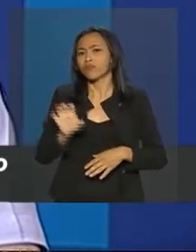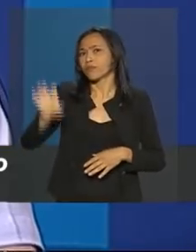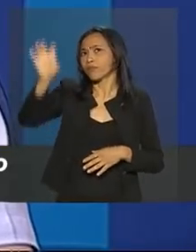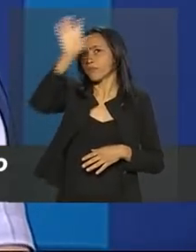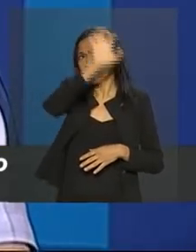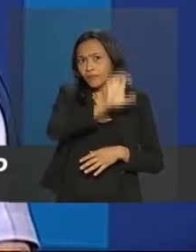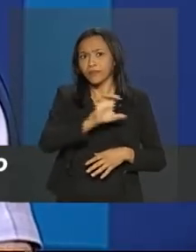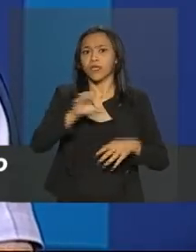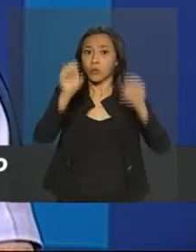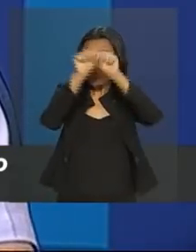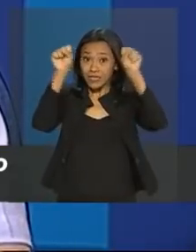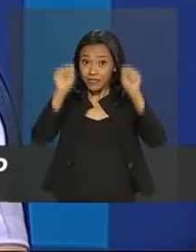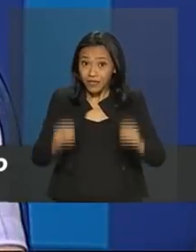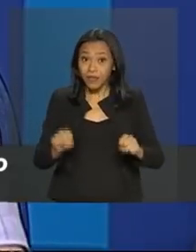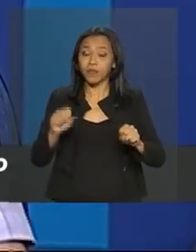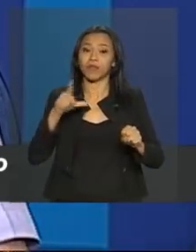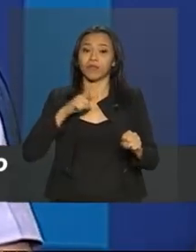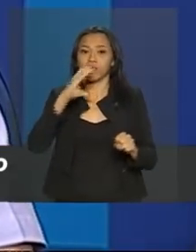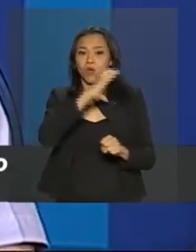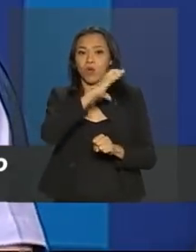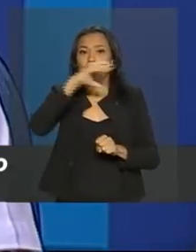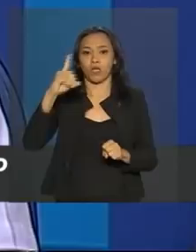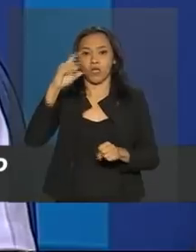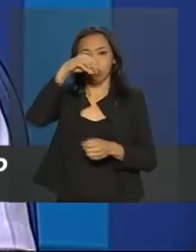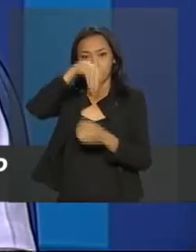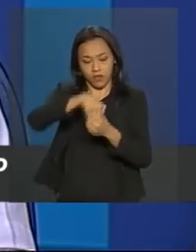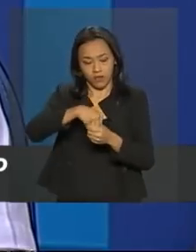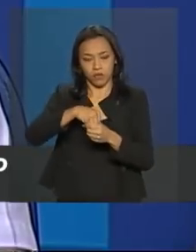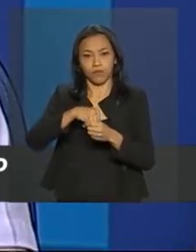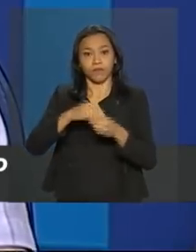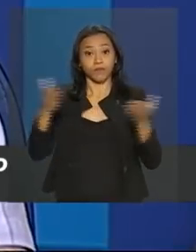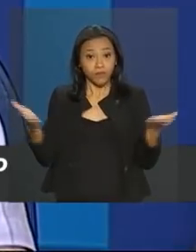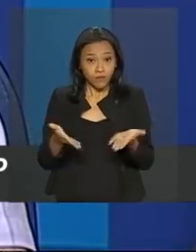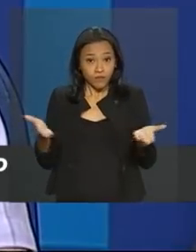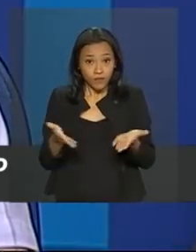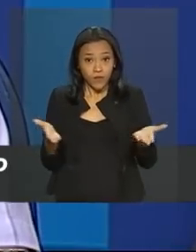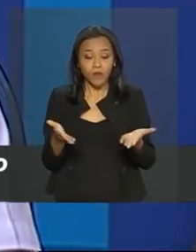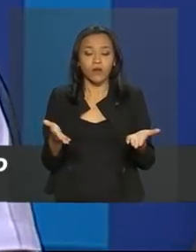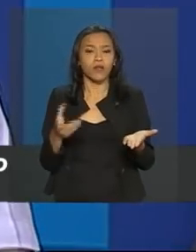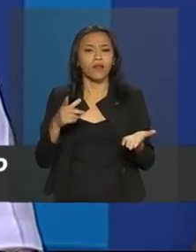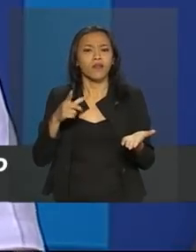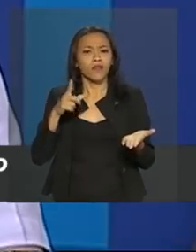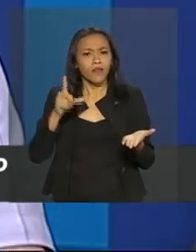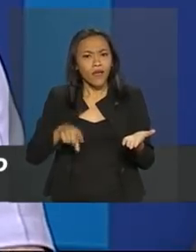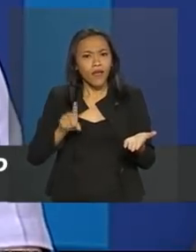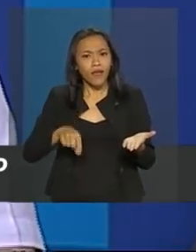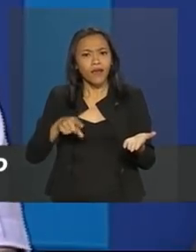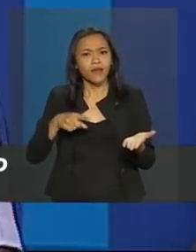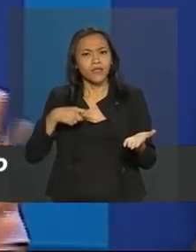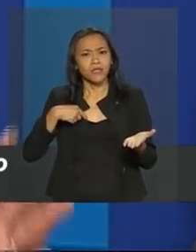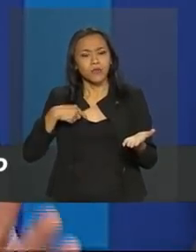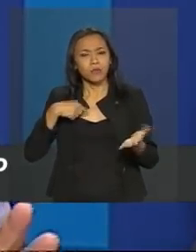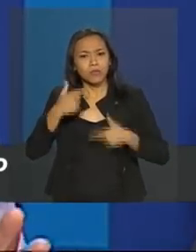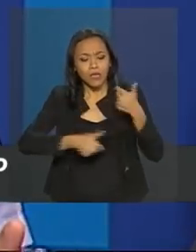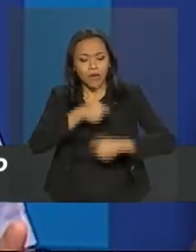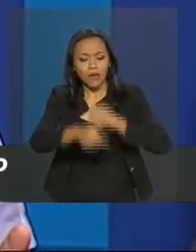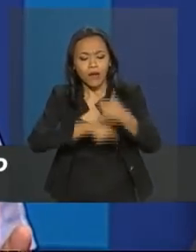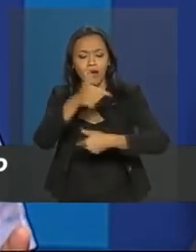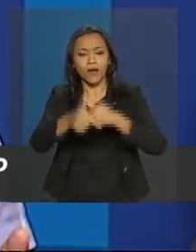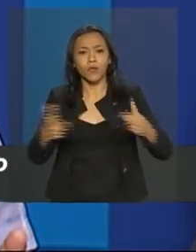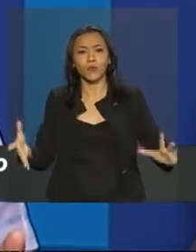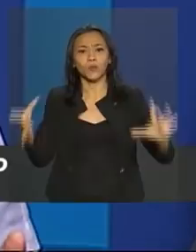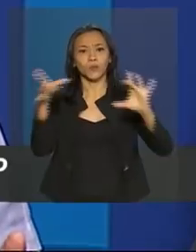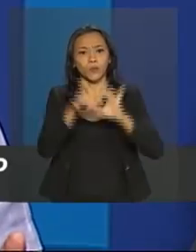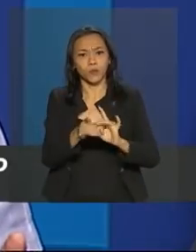pública essa coordenação e essa integração que agora irá é um processo de atuação integrada agora da segurança